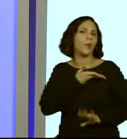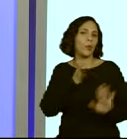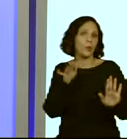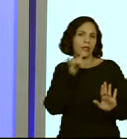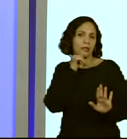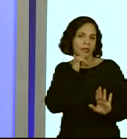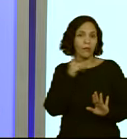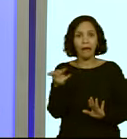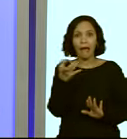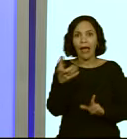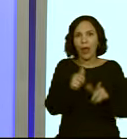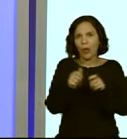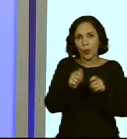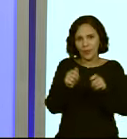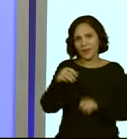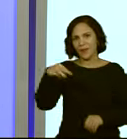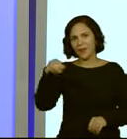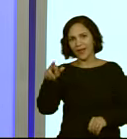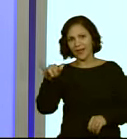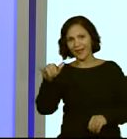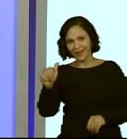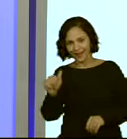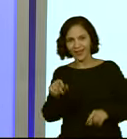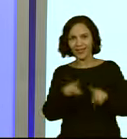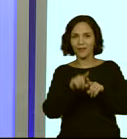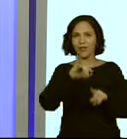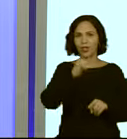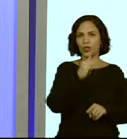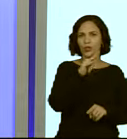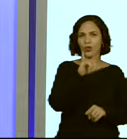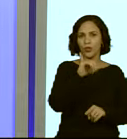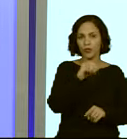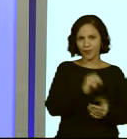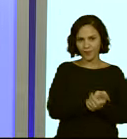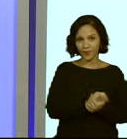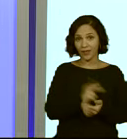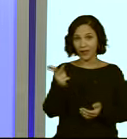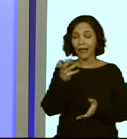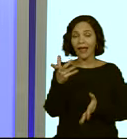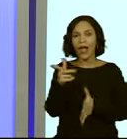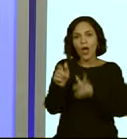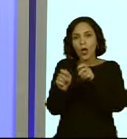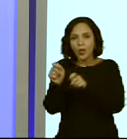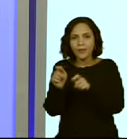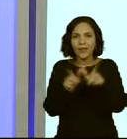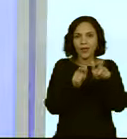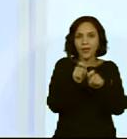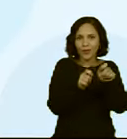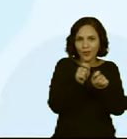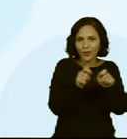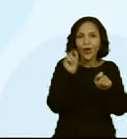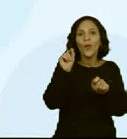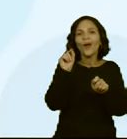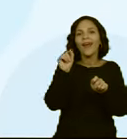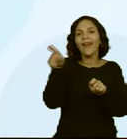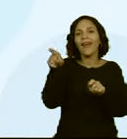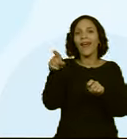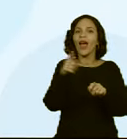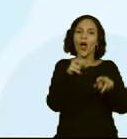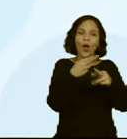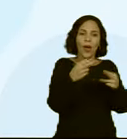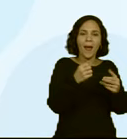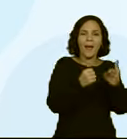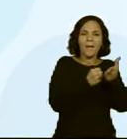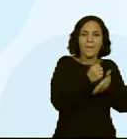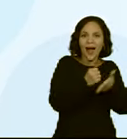amigos eles queiram economizar todos os meses o valor referente a essa diferença entre os itens